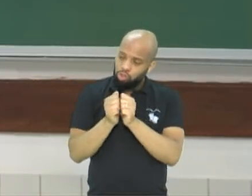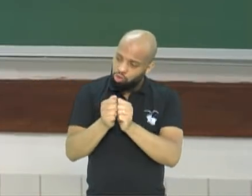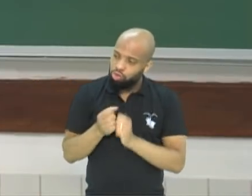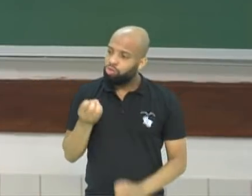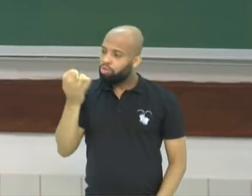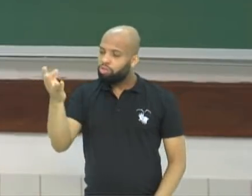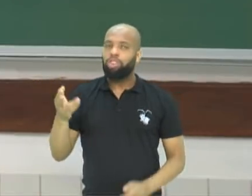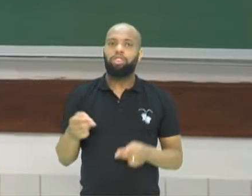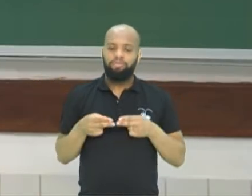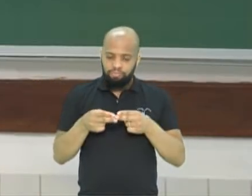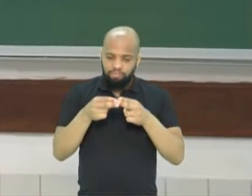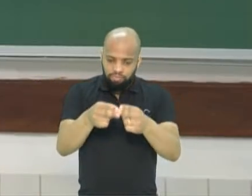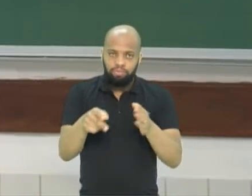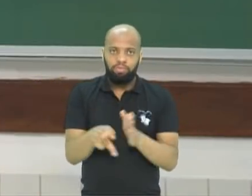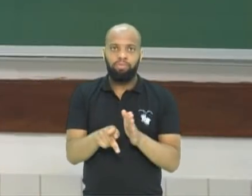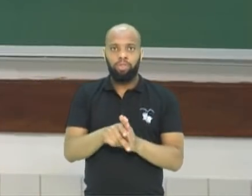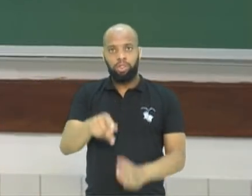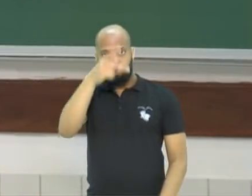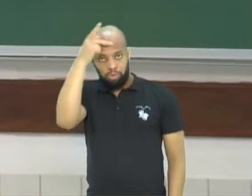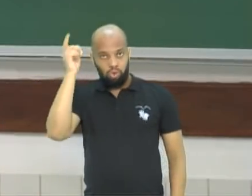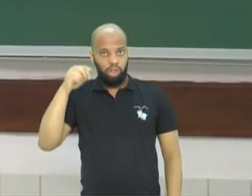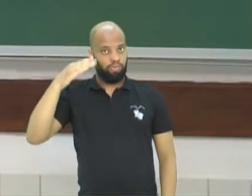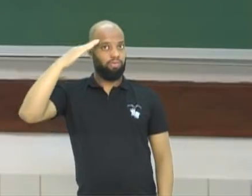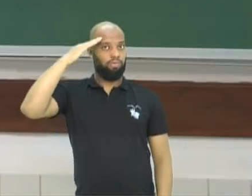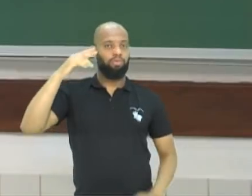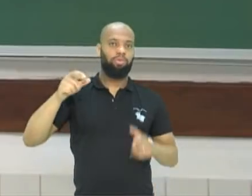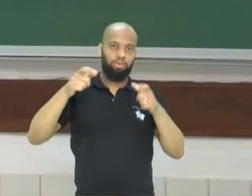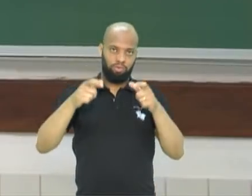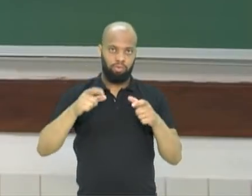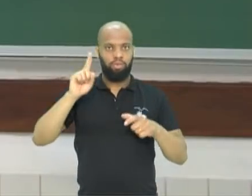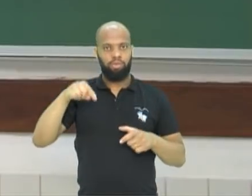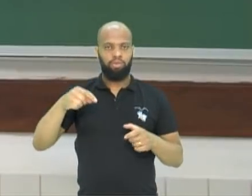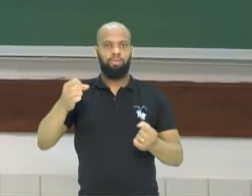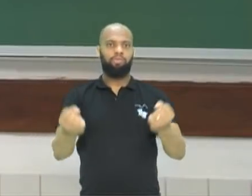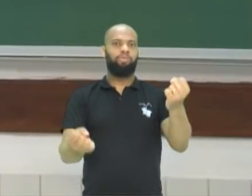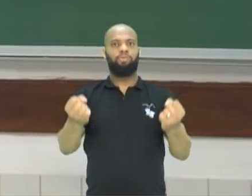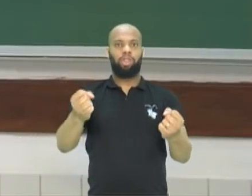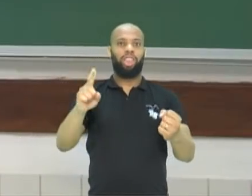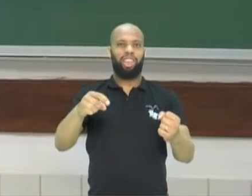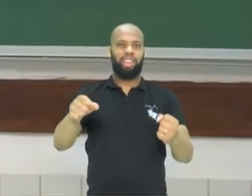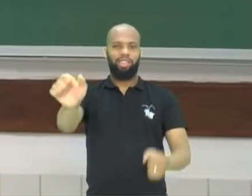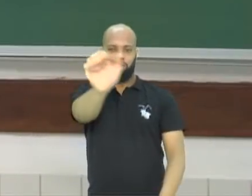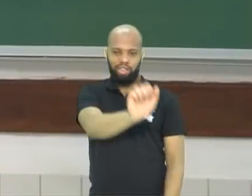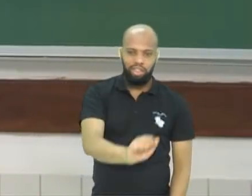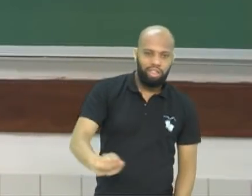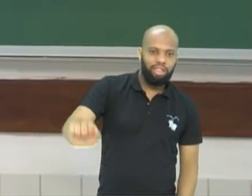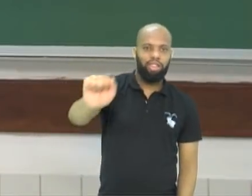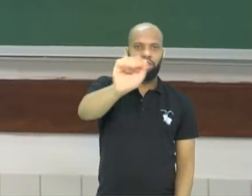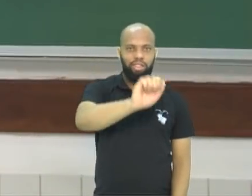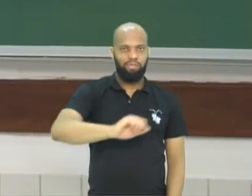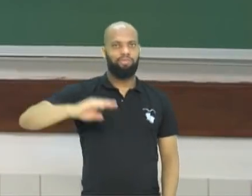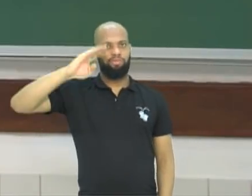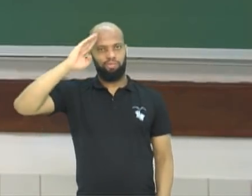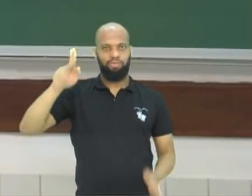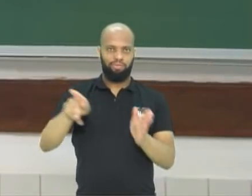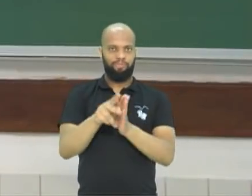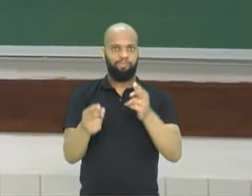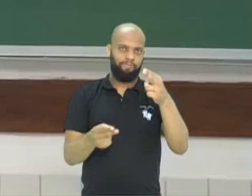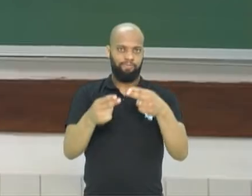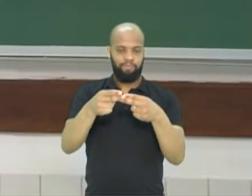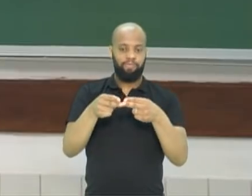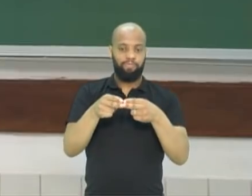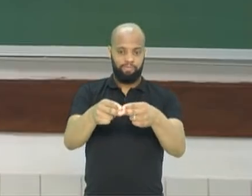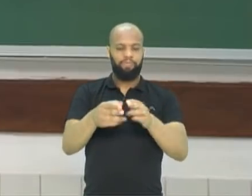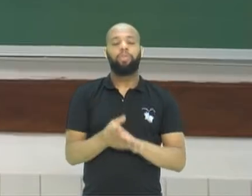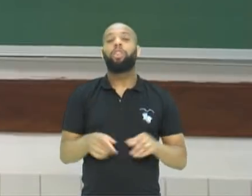fazer companhia ao capitão do navio. Só que essa companhia foi fundamental porque